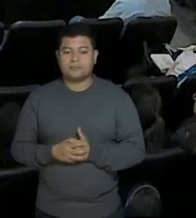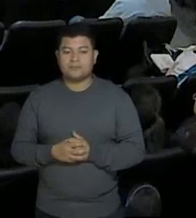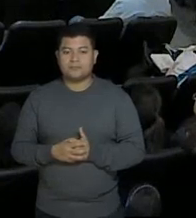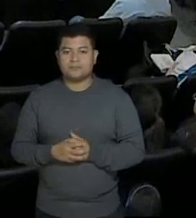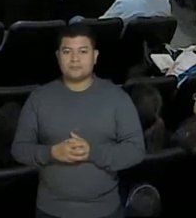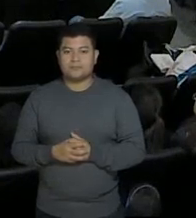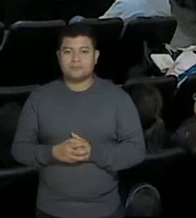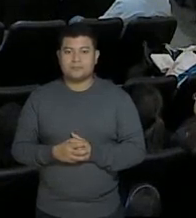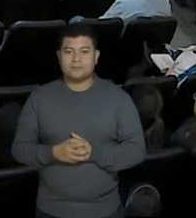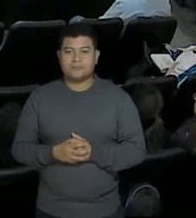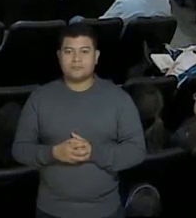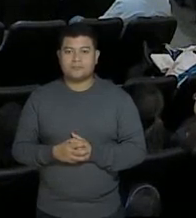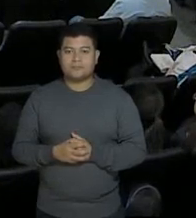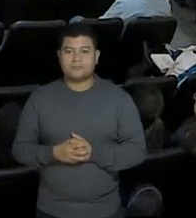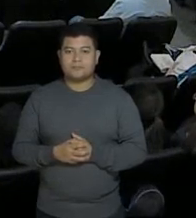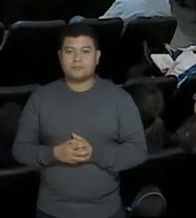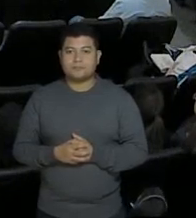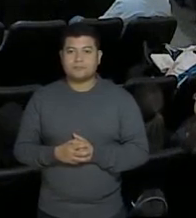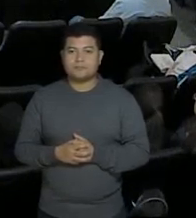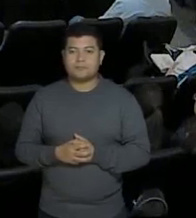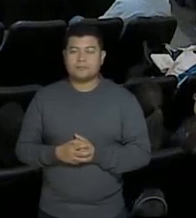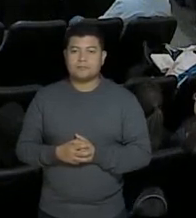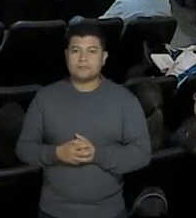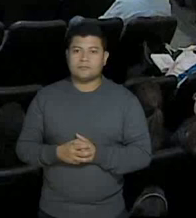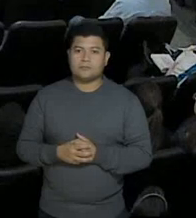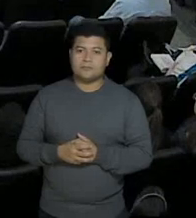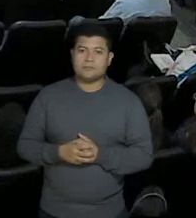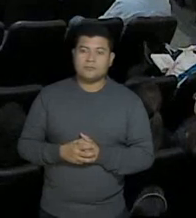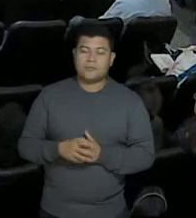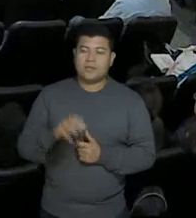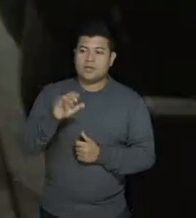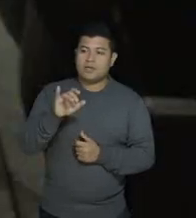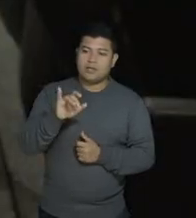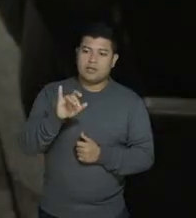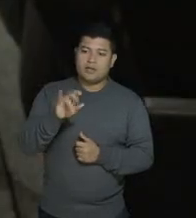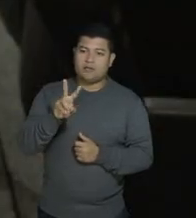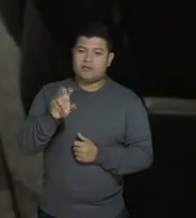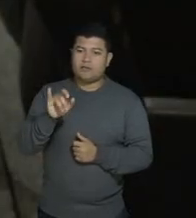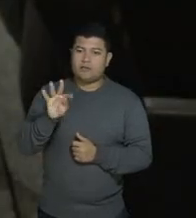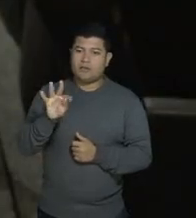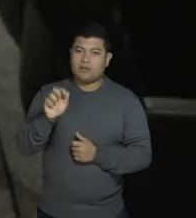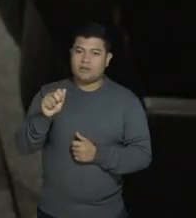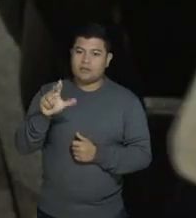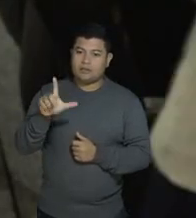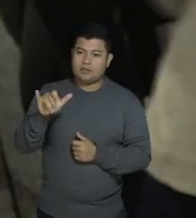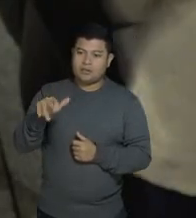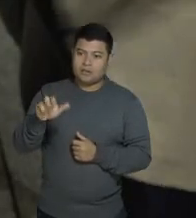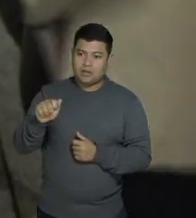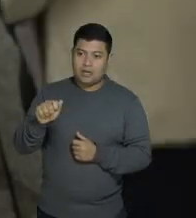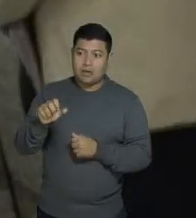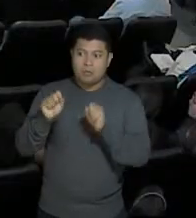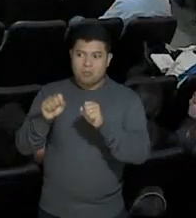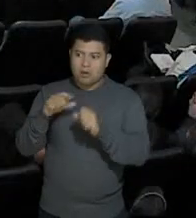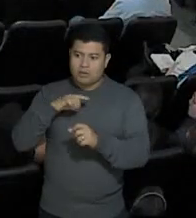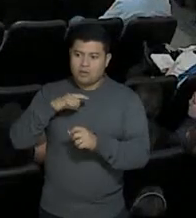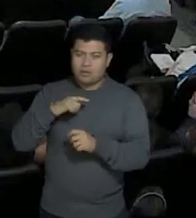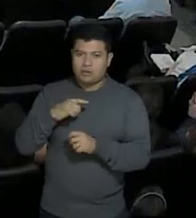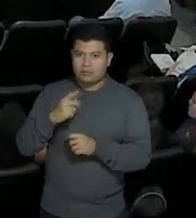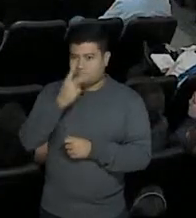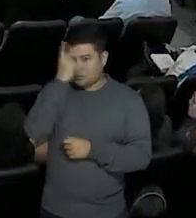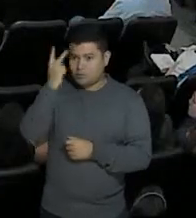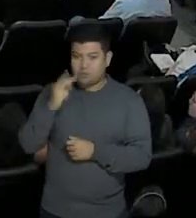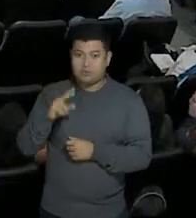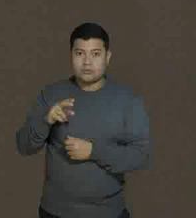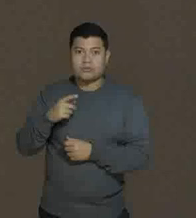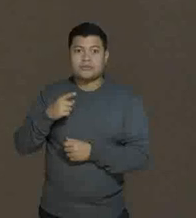Só uma dúvida em relação à Ritalina. No caso, ela causa dependência ou não causa? Não, não causa dependência. Não causa dependência.